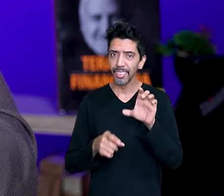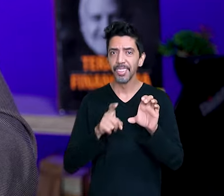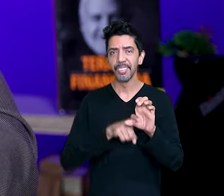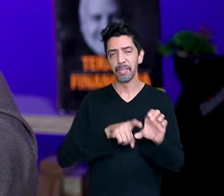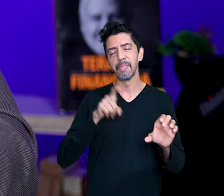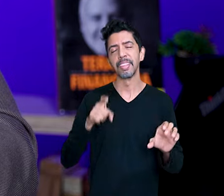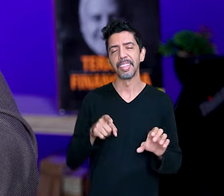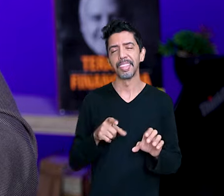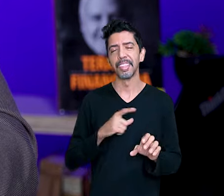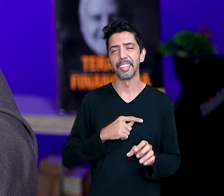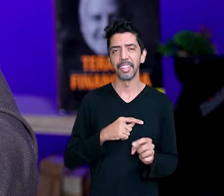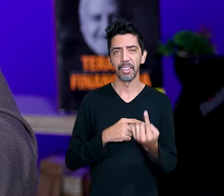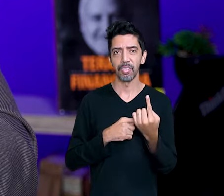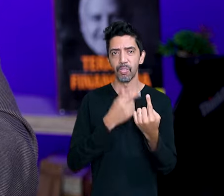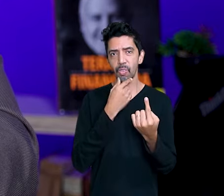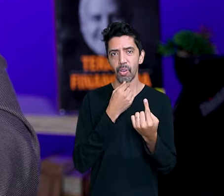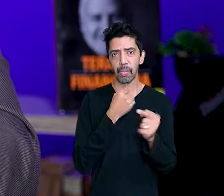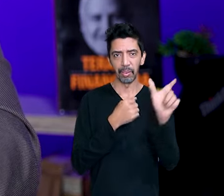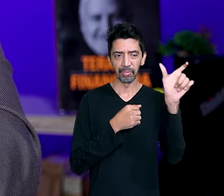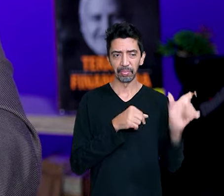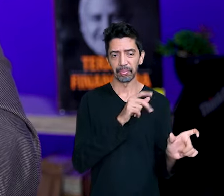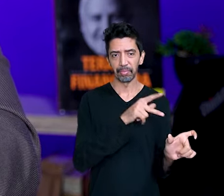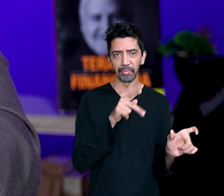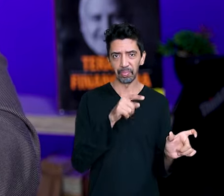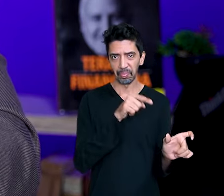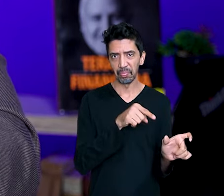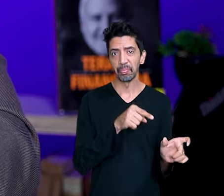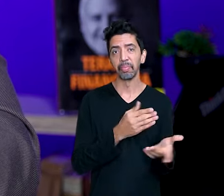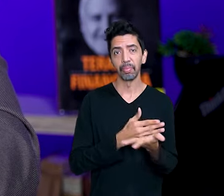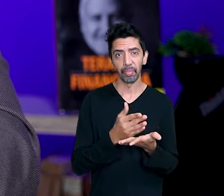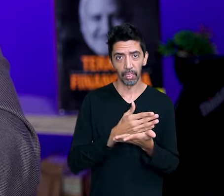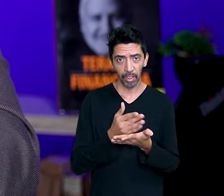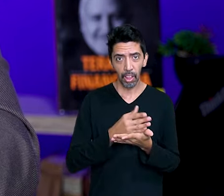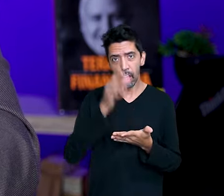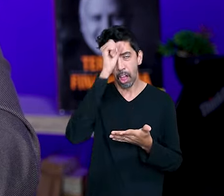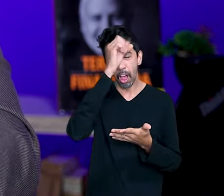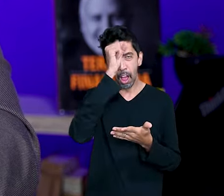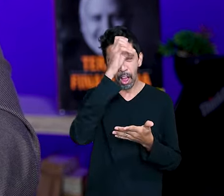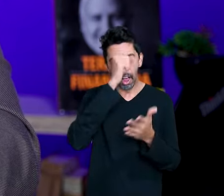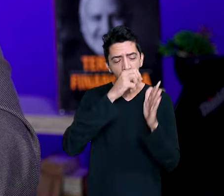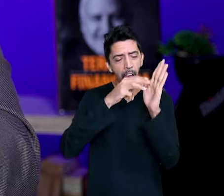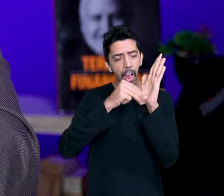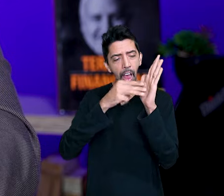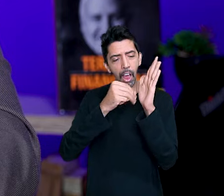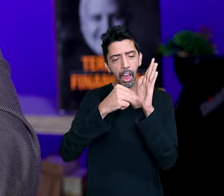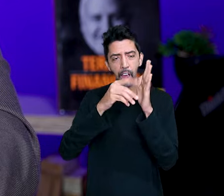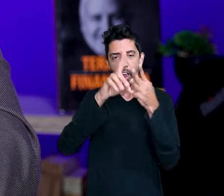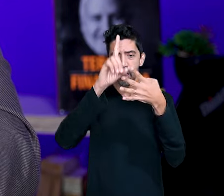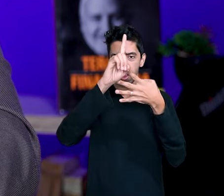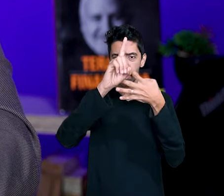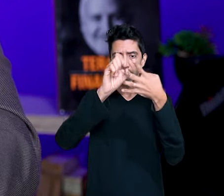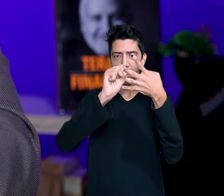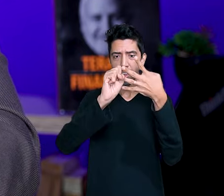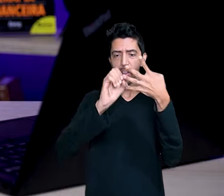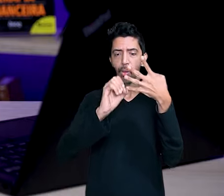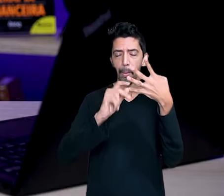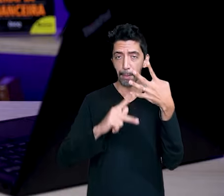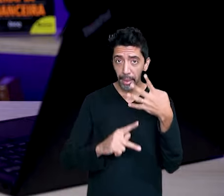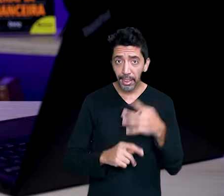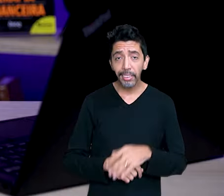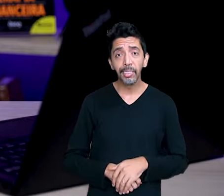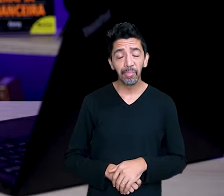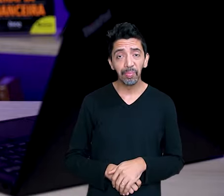a aprender a metodologia DSOP, essa educação financeira comportamental que nós estamos trazendo aqui nessa série, e